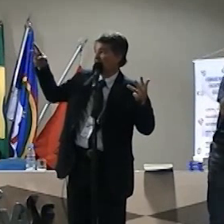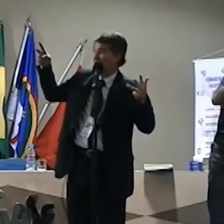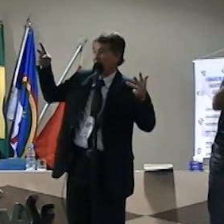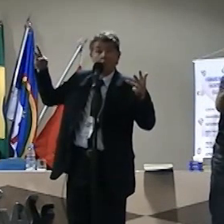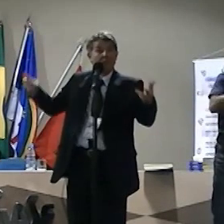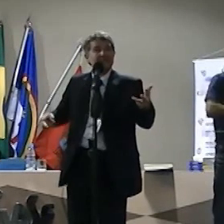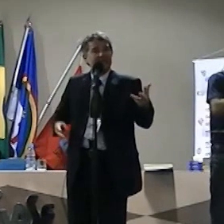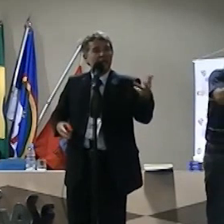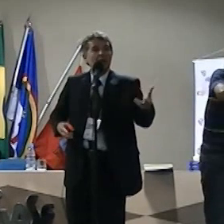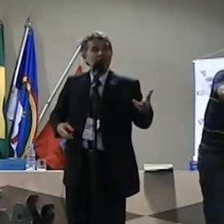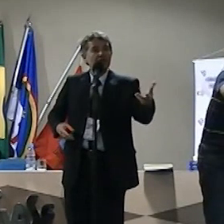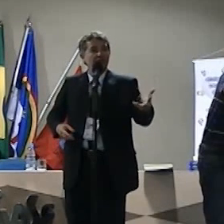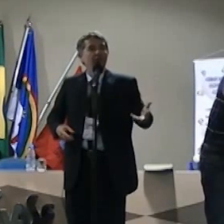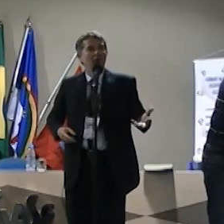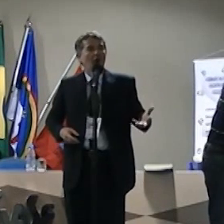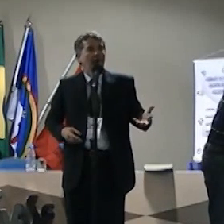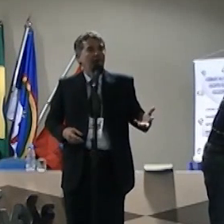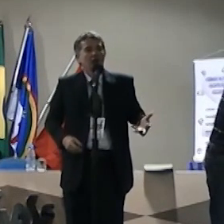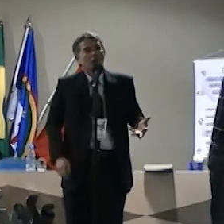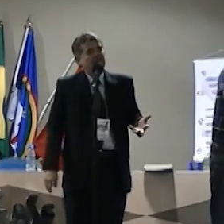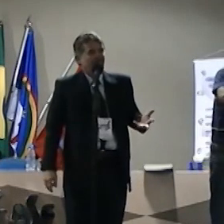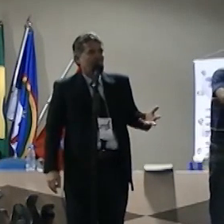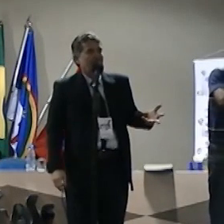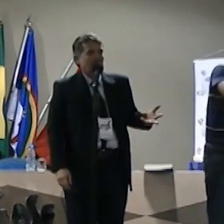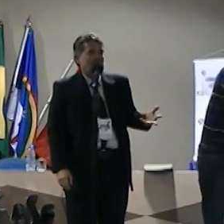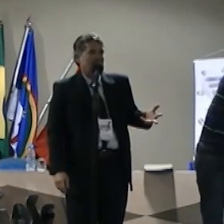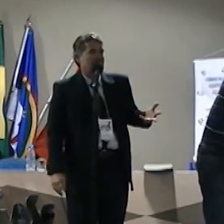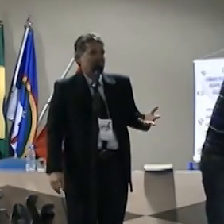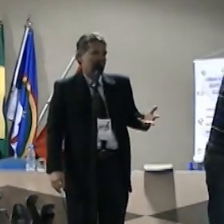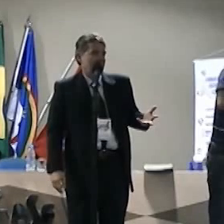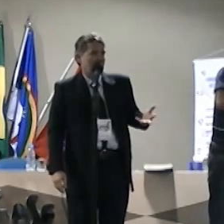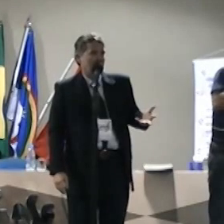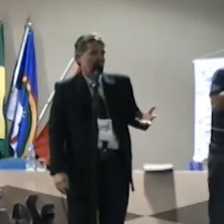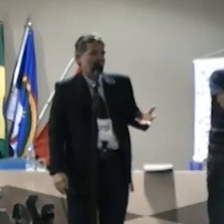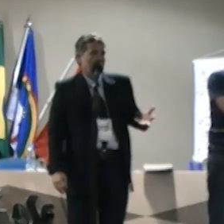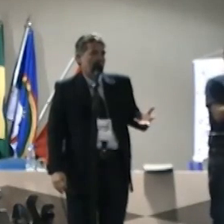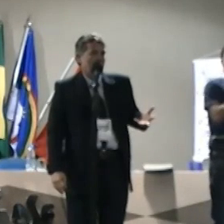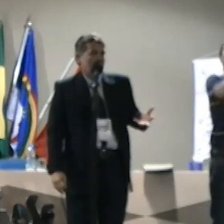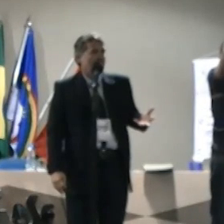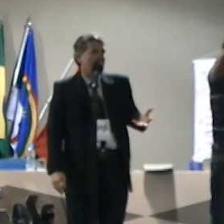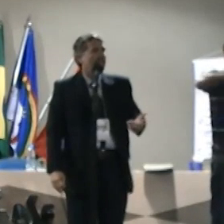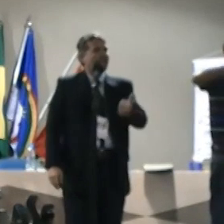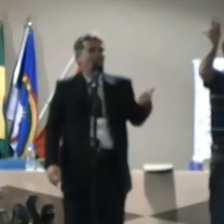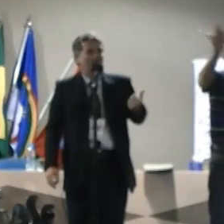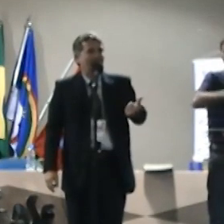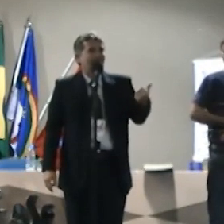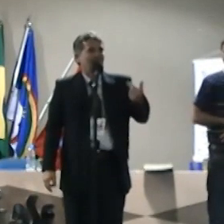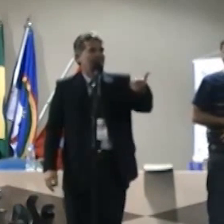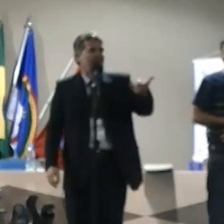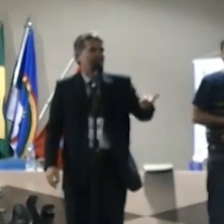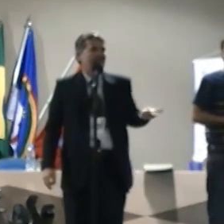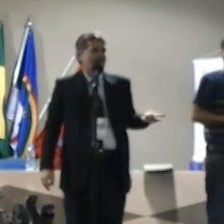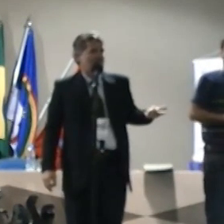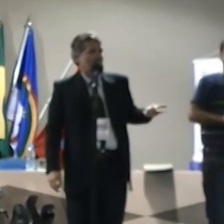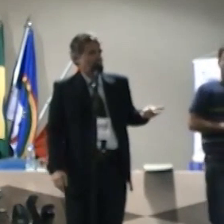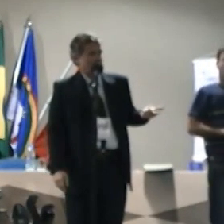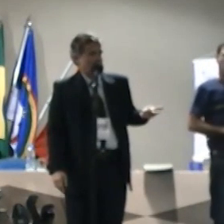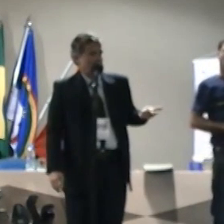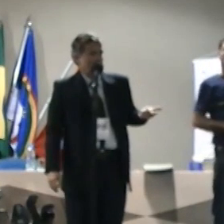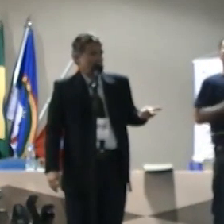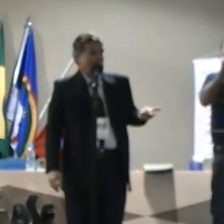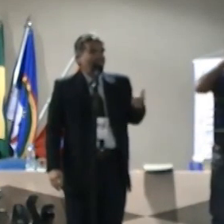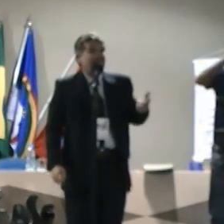não teve o pensar e o agir da forma correta. Quando tiver com 14, 15, 16 anos, se puder, mata o pai e a mãe para poder viver